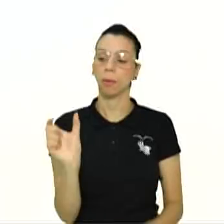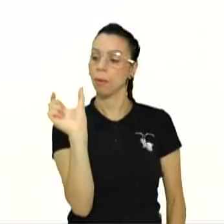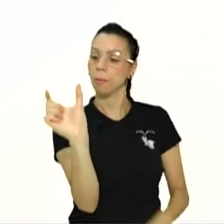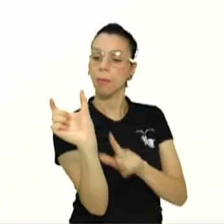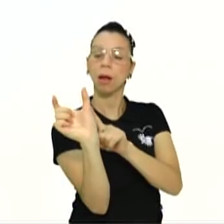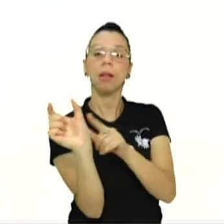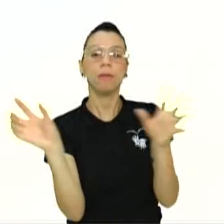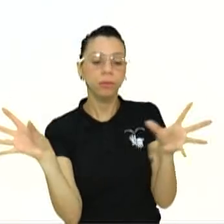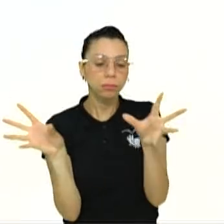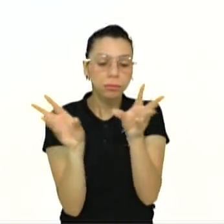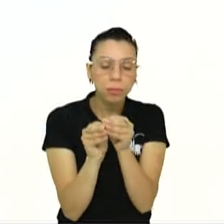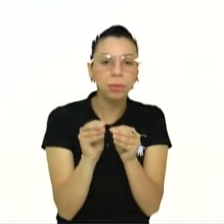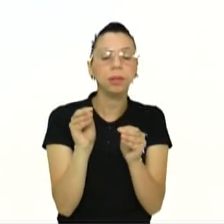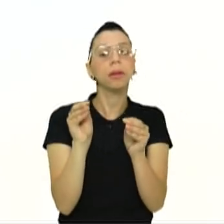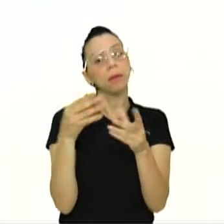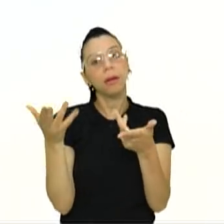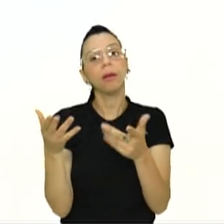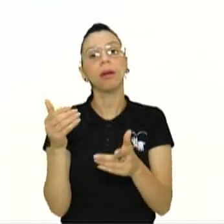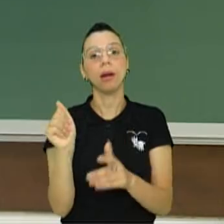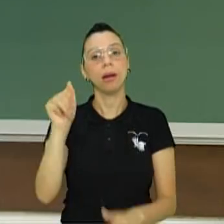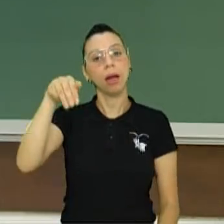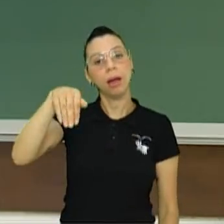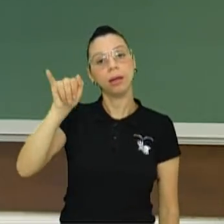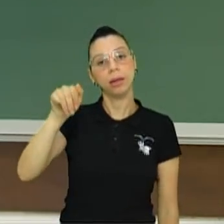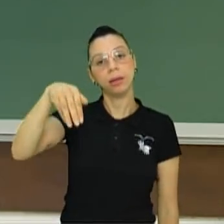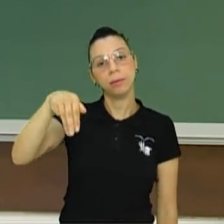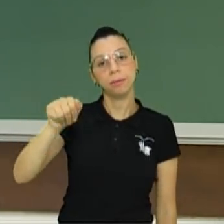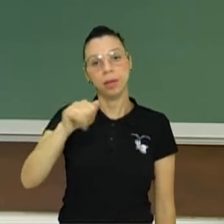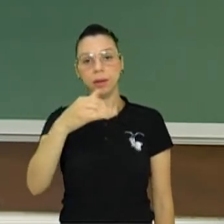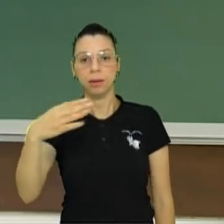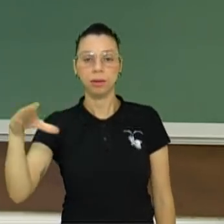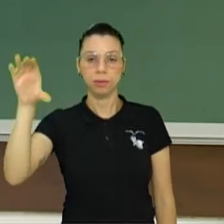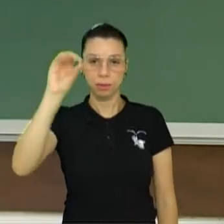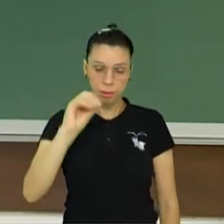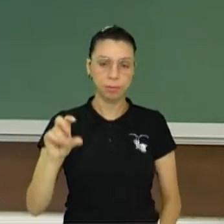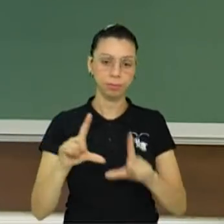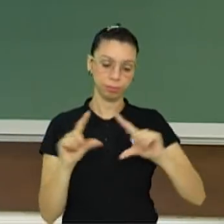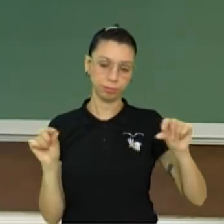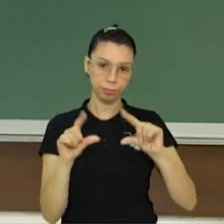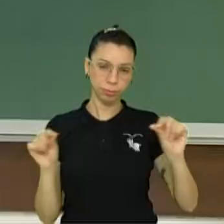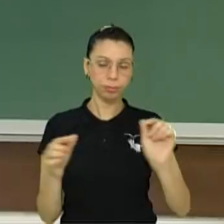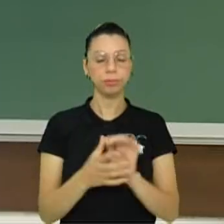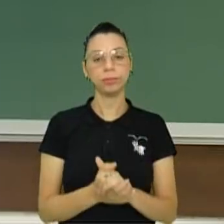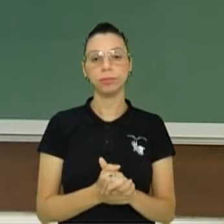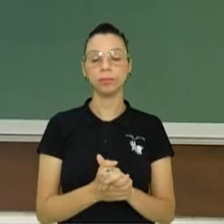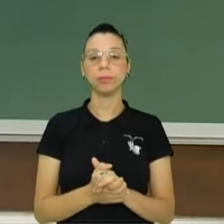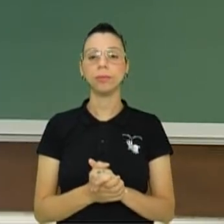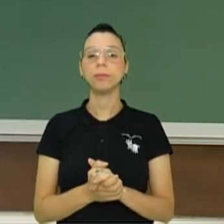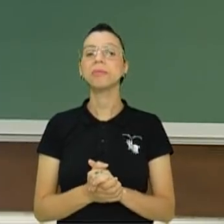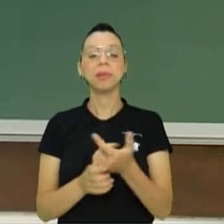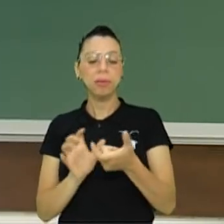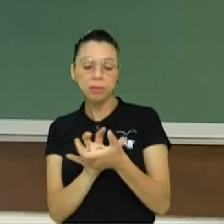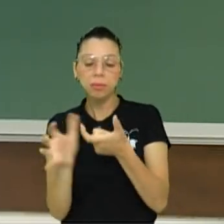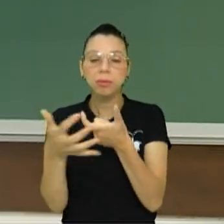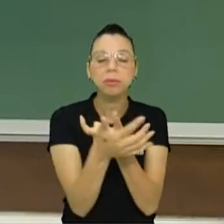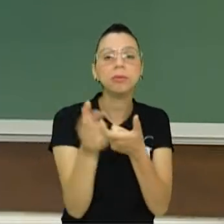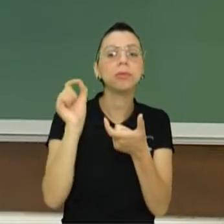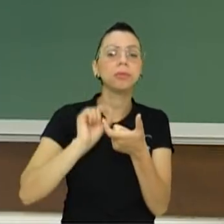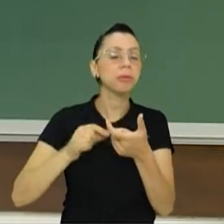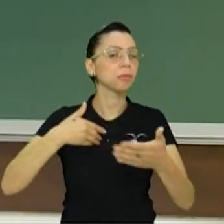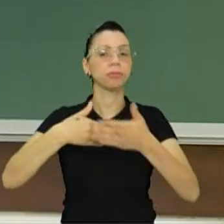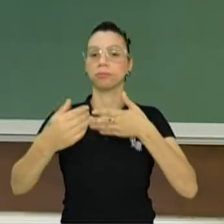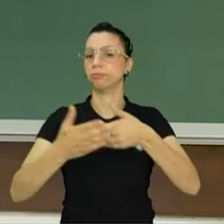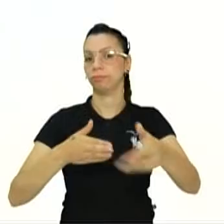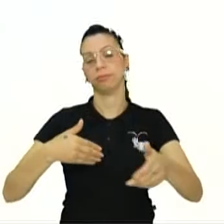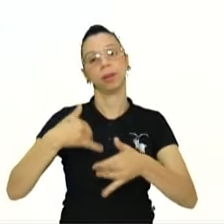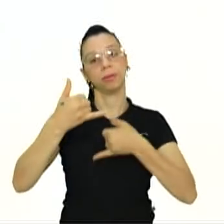pronúncia abreviada de animação em japonês, onde esse termo se refere a qualquer